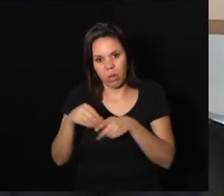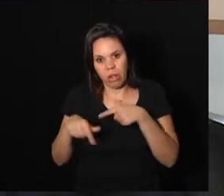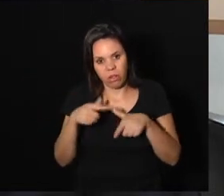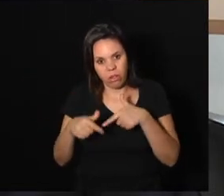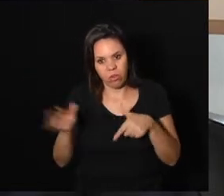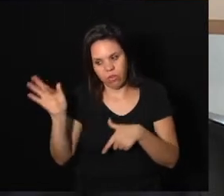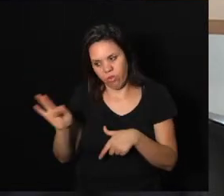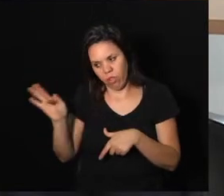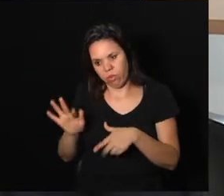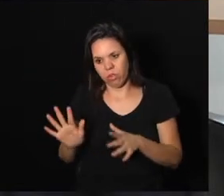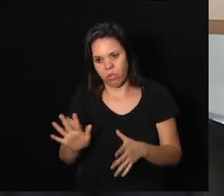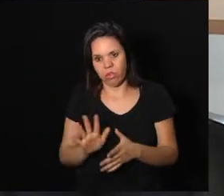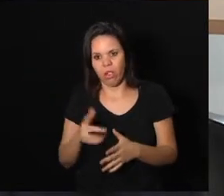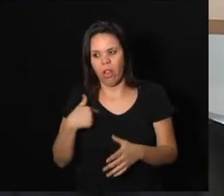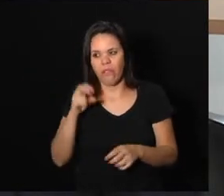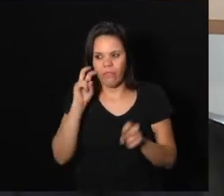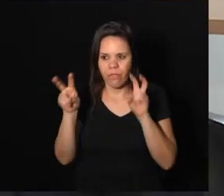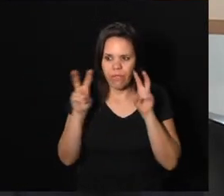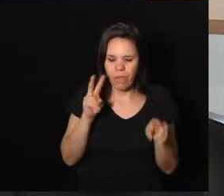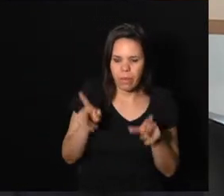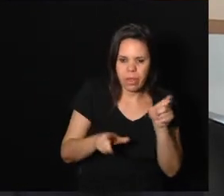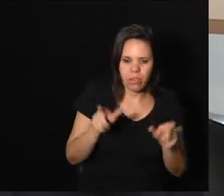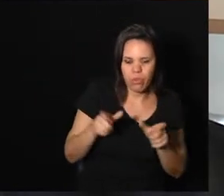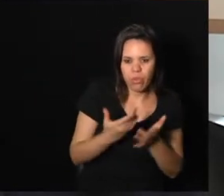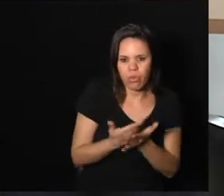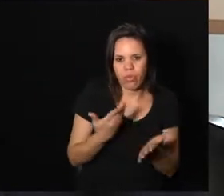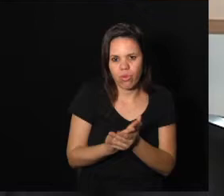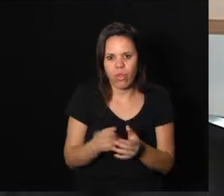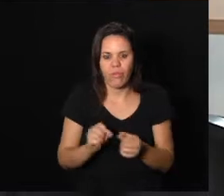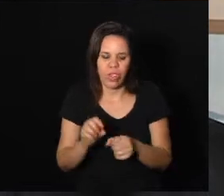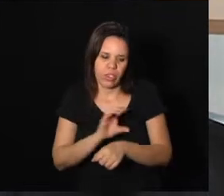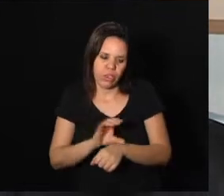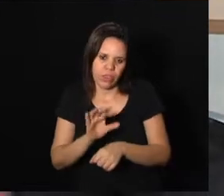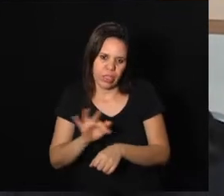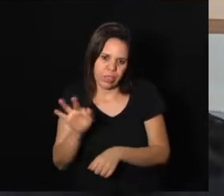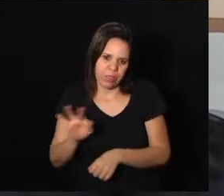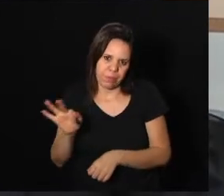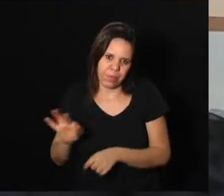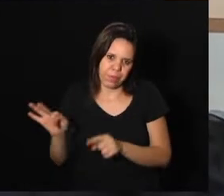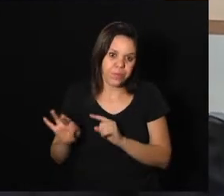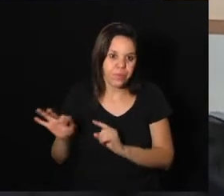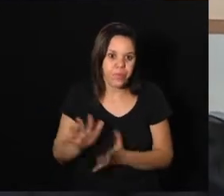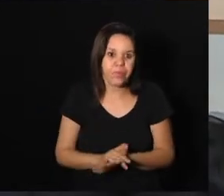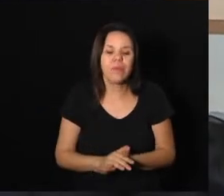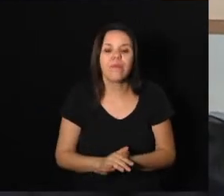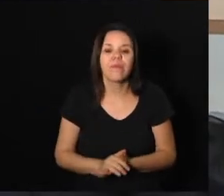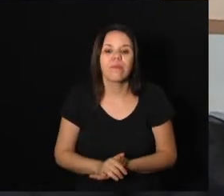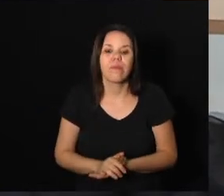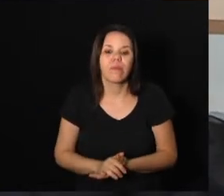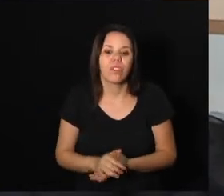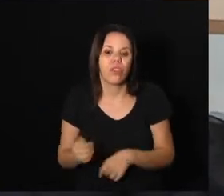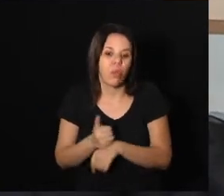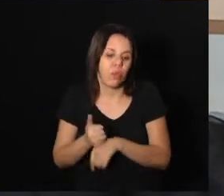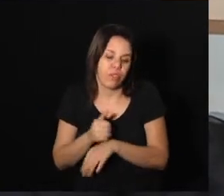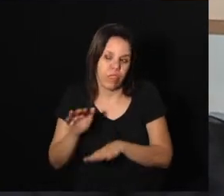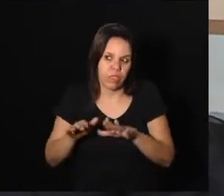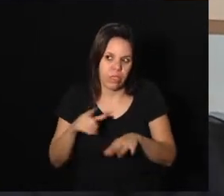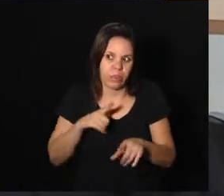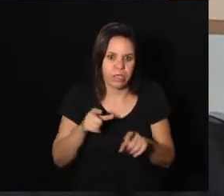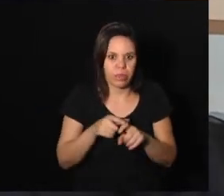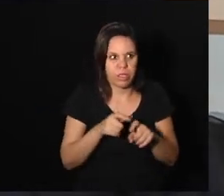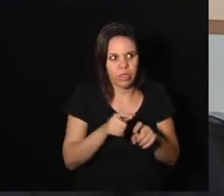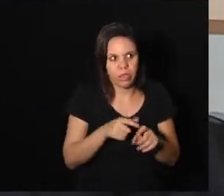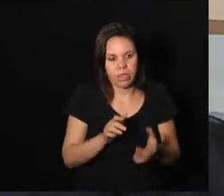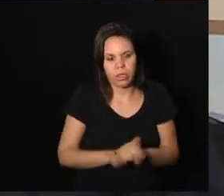vê casos de, às vezes, estudantes, eles faz um curso específico, tem ficado até de medicina, faz o